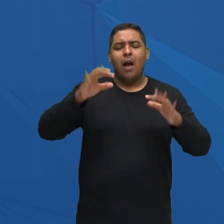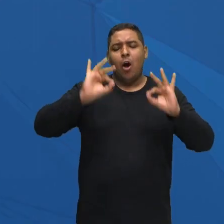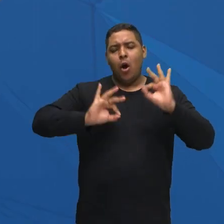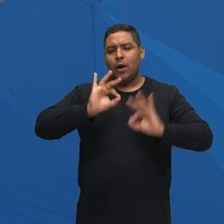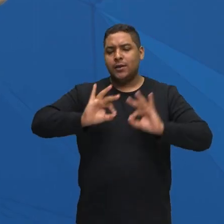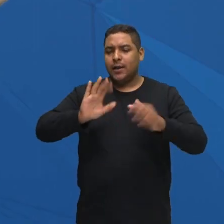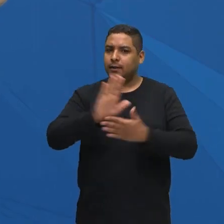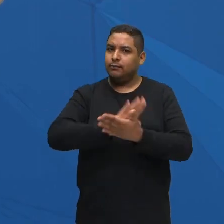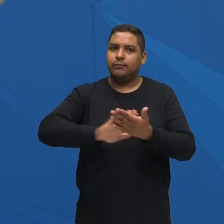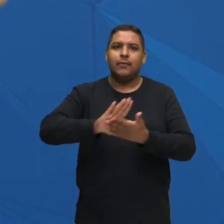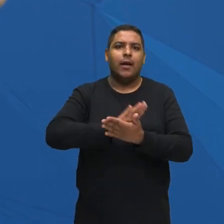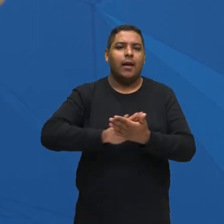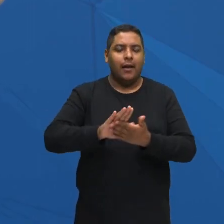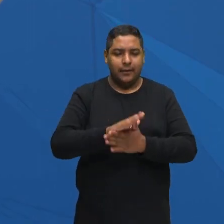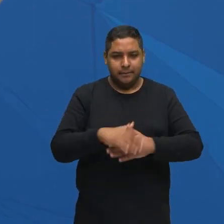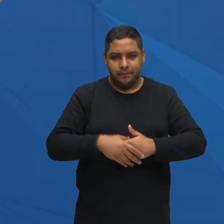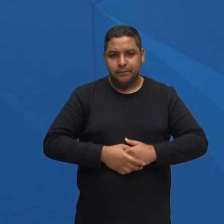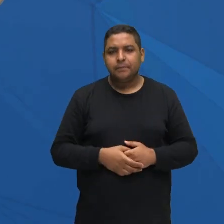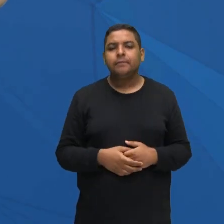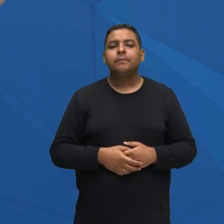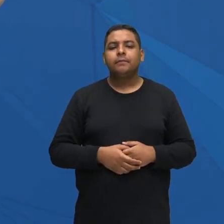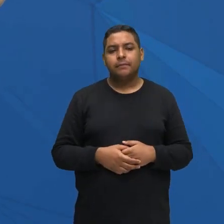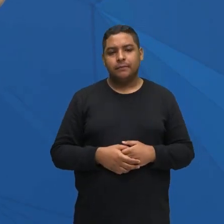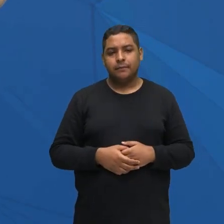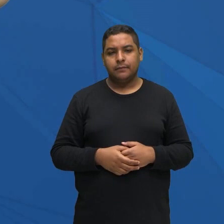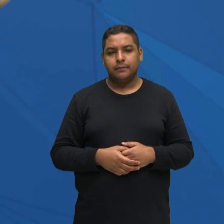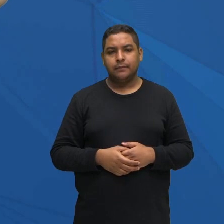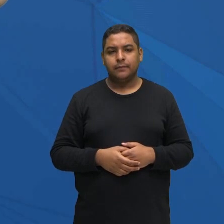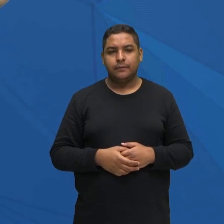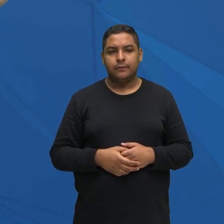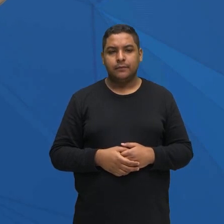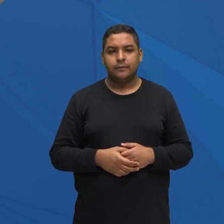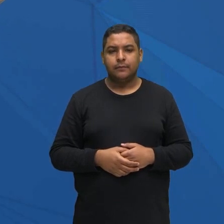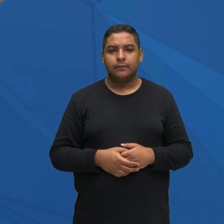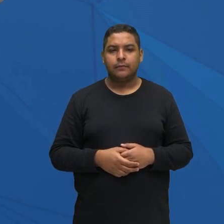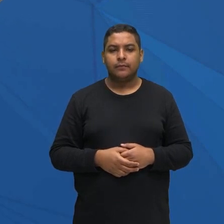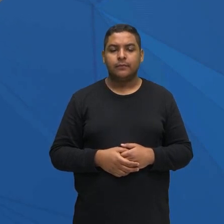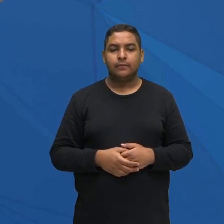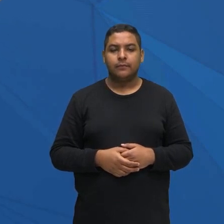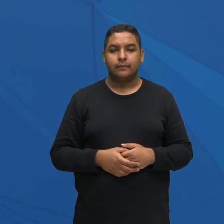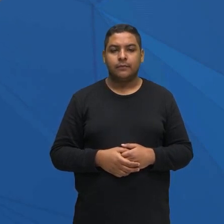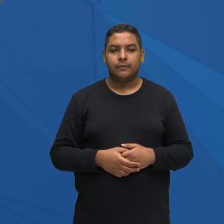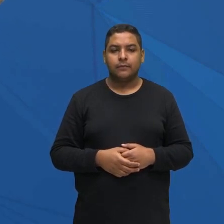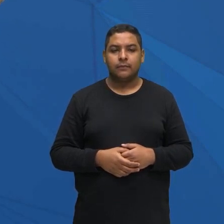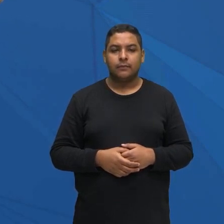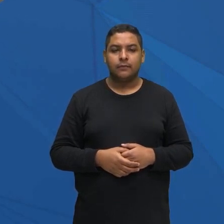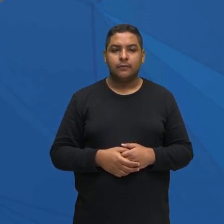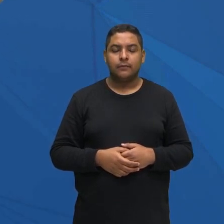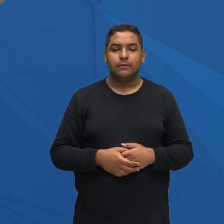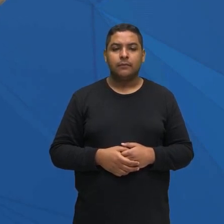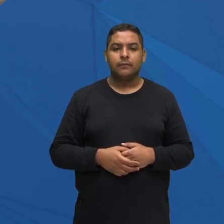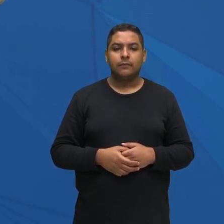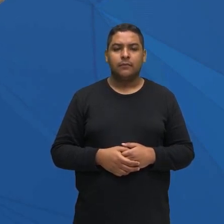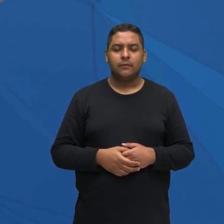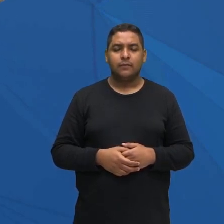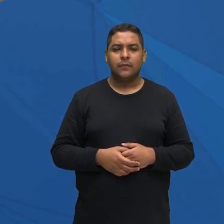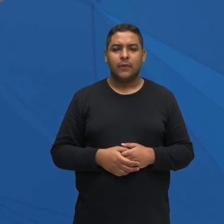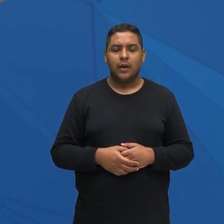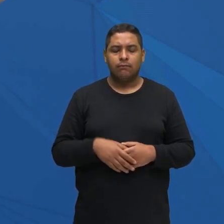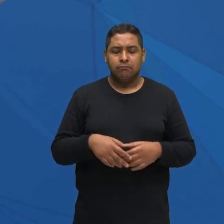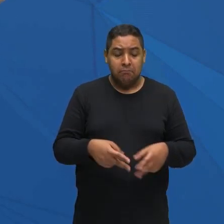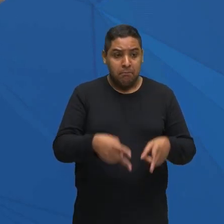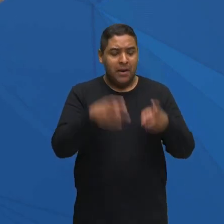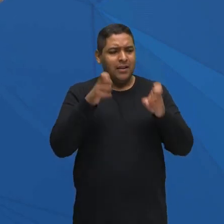bom? Mais uma frase, olha só, essa daí é muito comum por aqui também. Olhei e ele já tinha